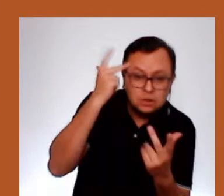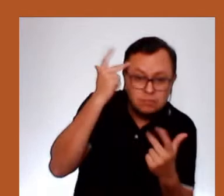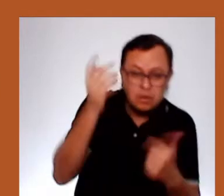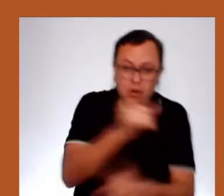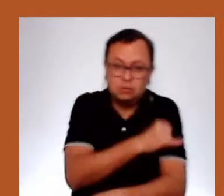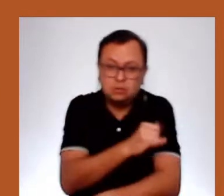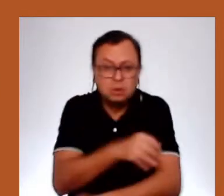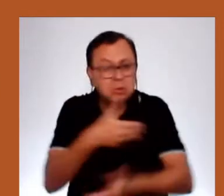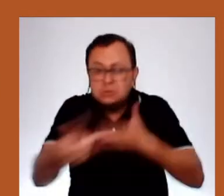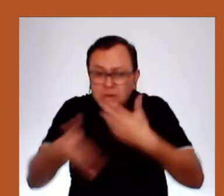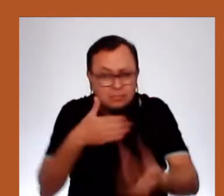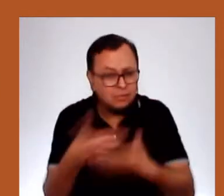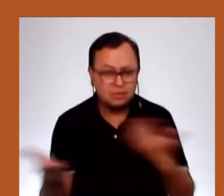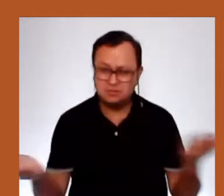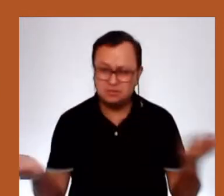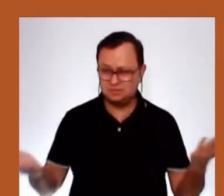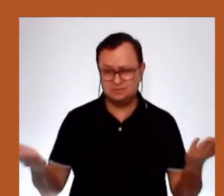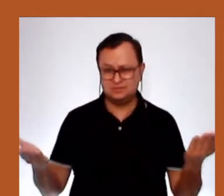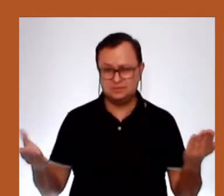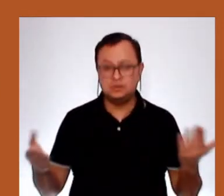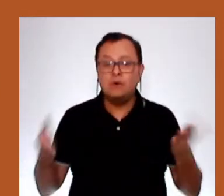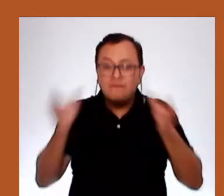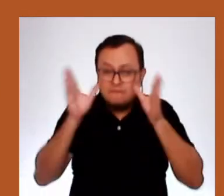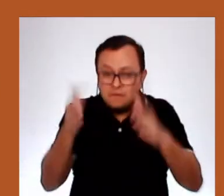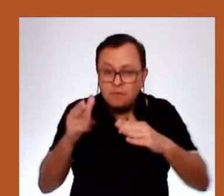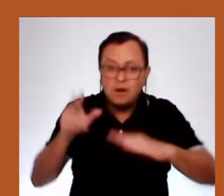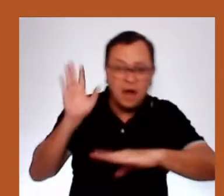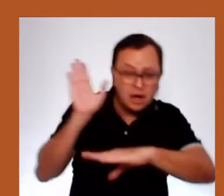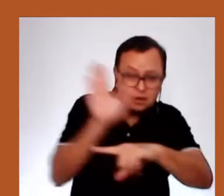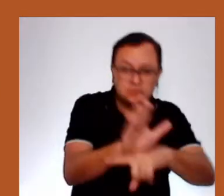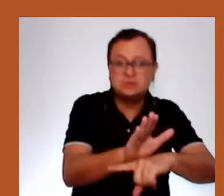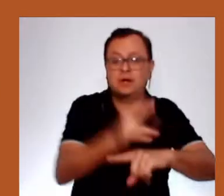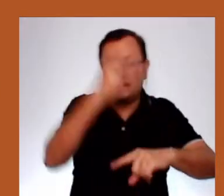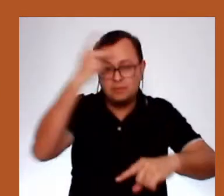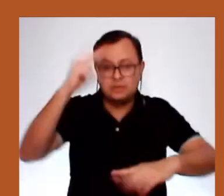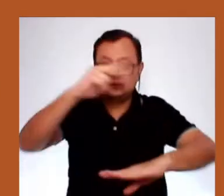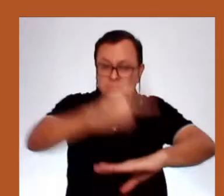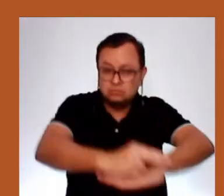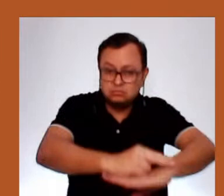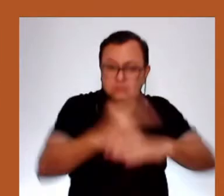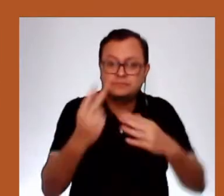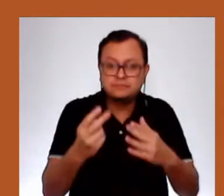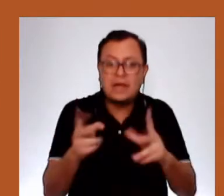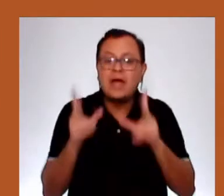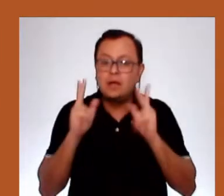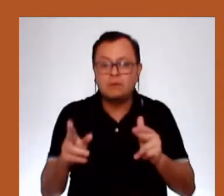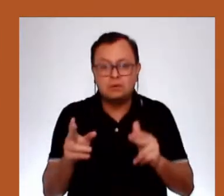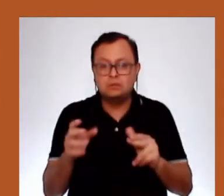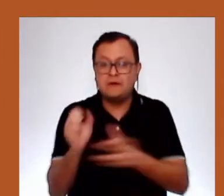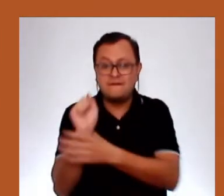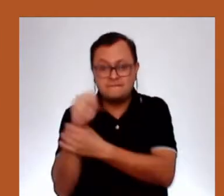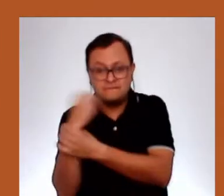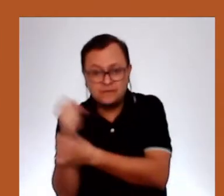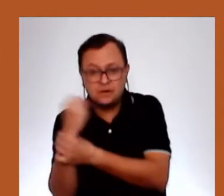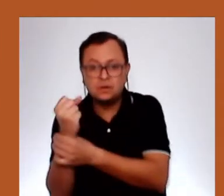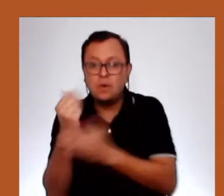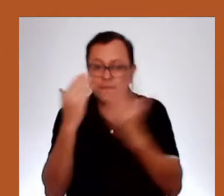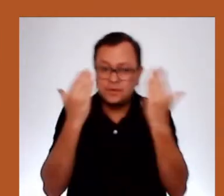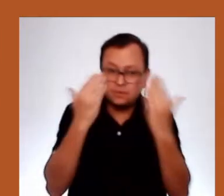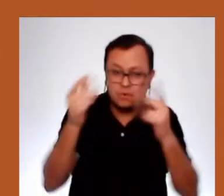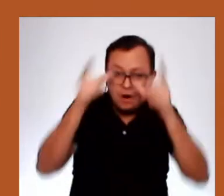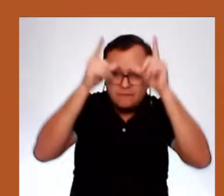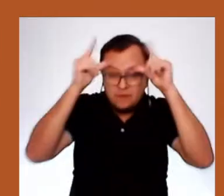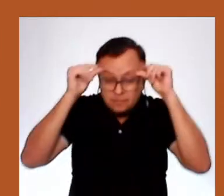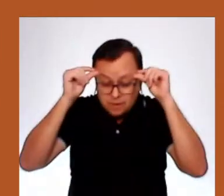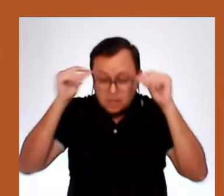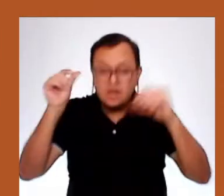imagino os cuidados paliativos também assim. Para o paciente, para a pessoa que está na condição de paciente, tanto faz. é físio, é TO, não, é tudo